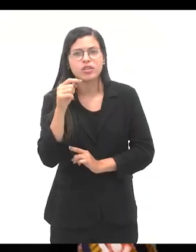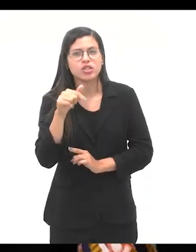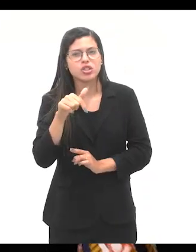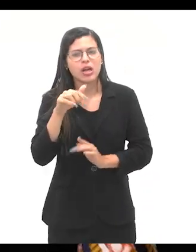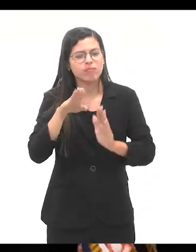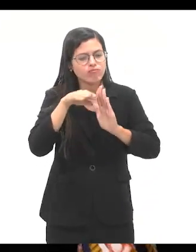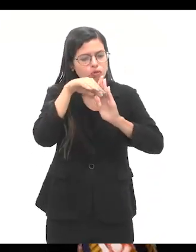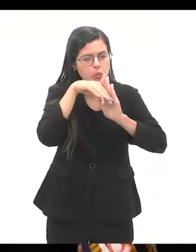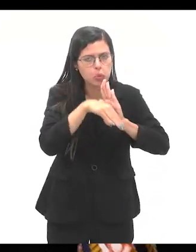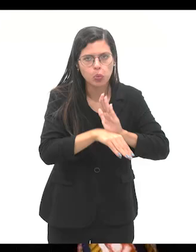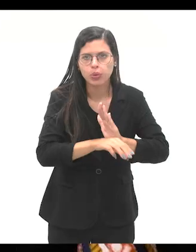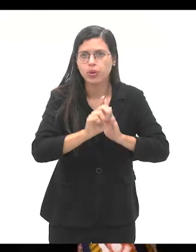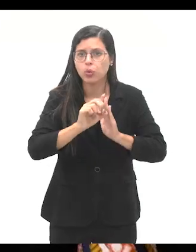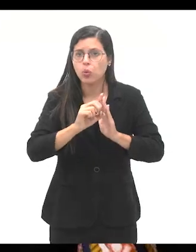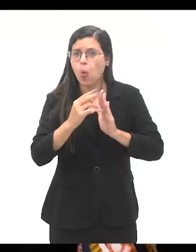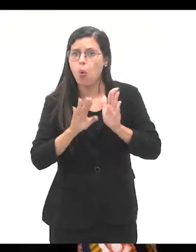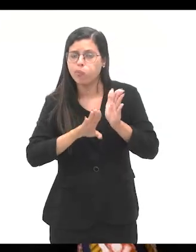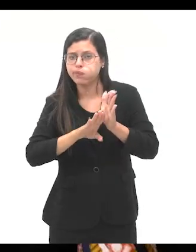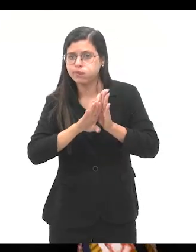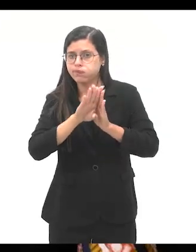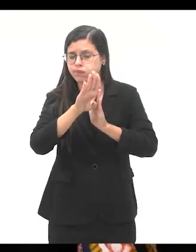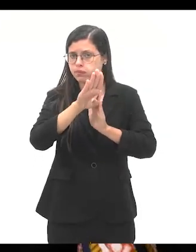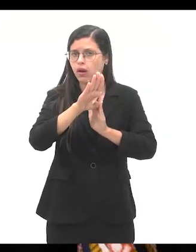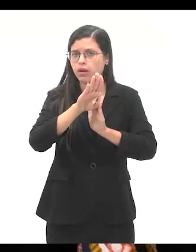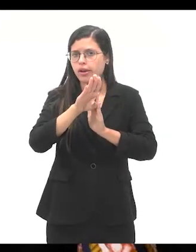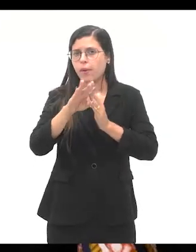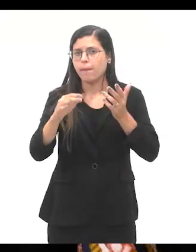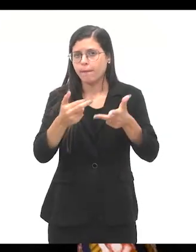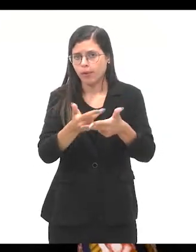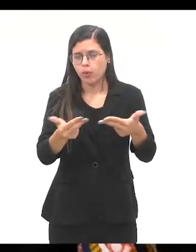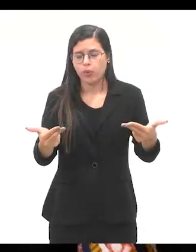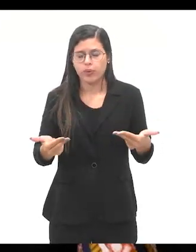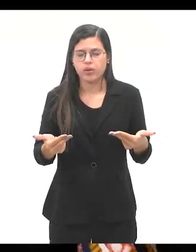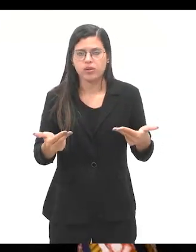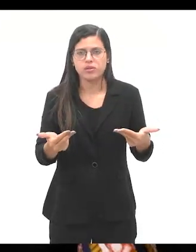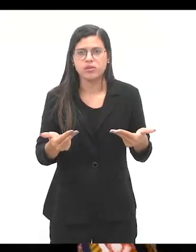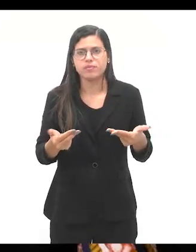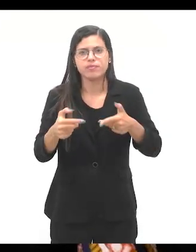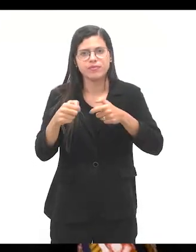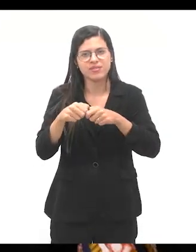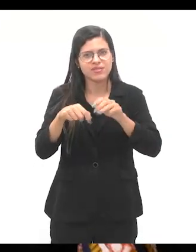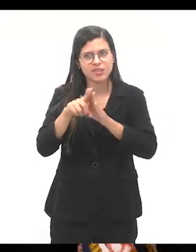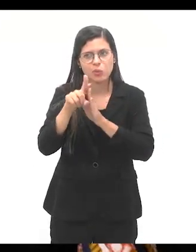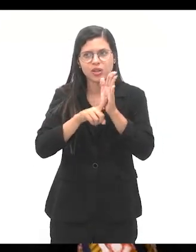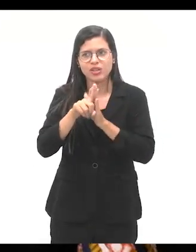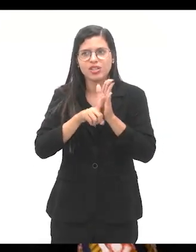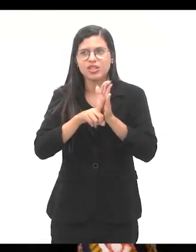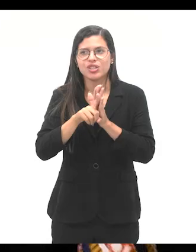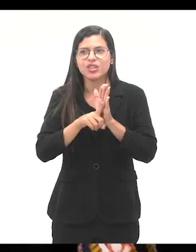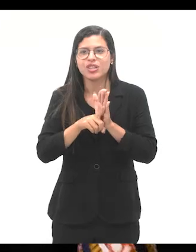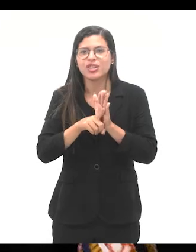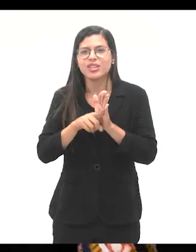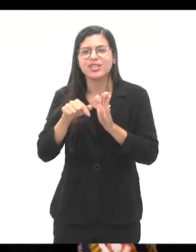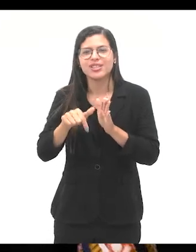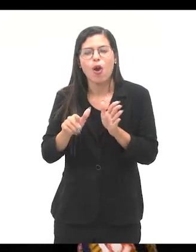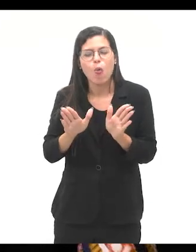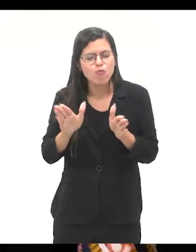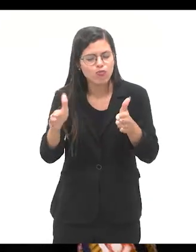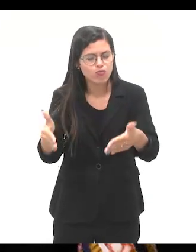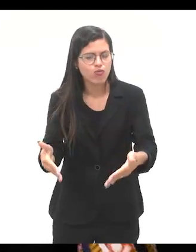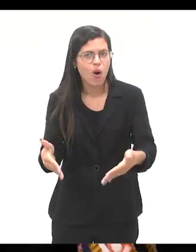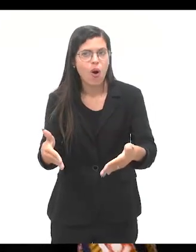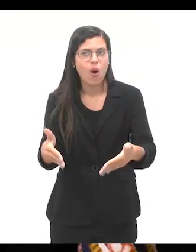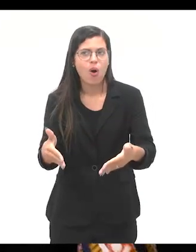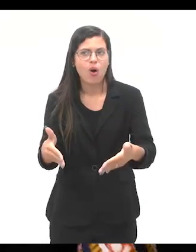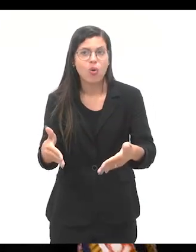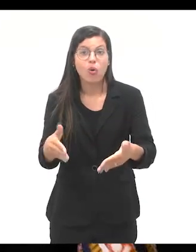está diminuindo, se elas estão iguais. E isso é o tipo de coisa que, assim, a gente, quando faz pesquisa, a gente está olhando de uma forma muito pontual,